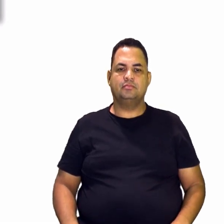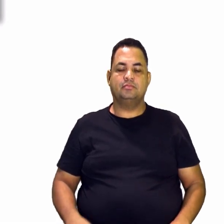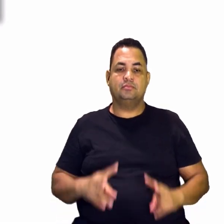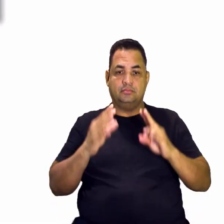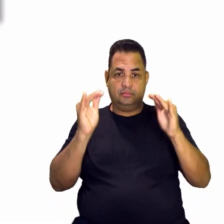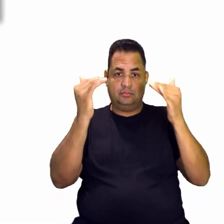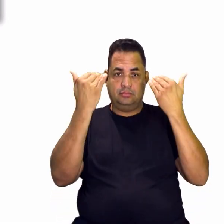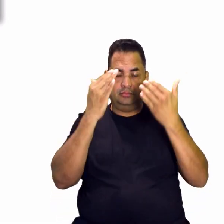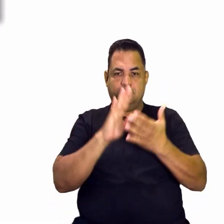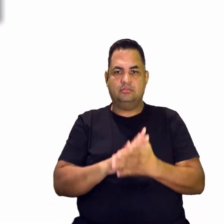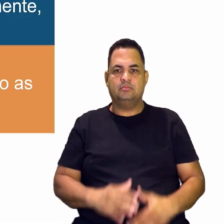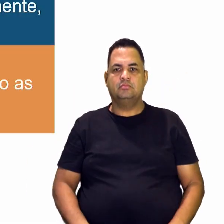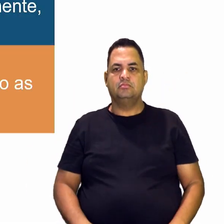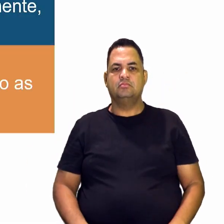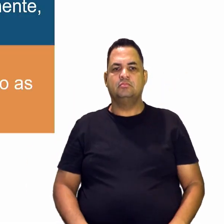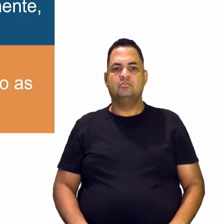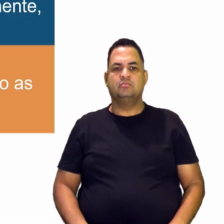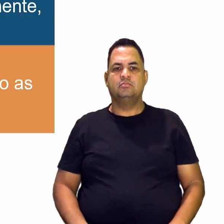atenção aqui. Pode passar.